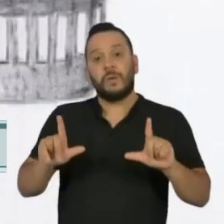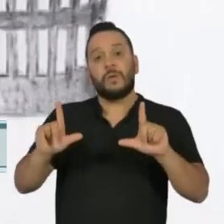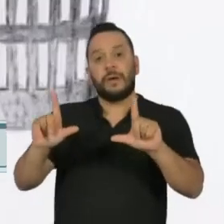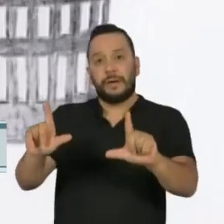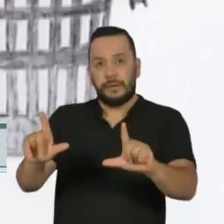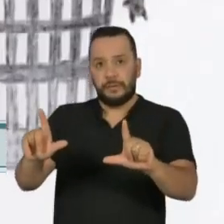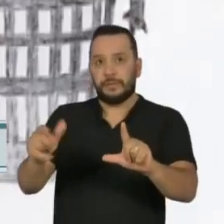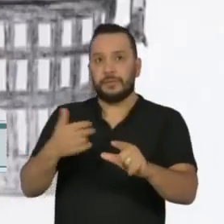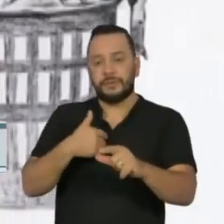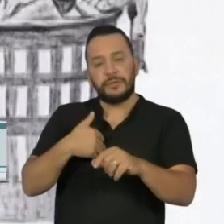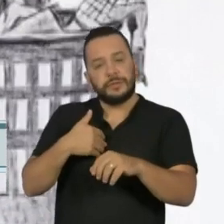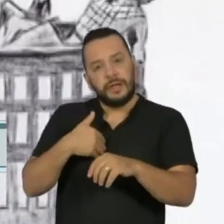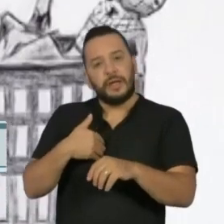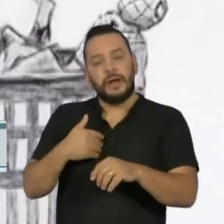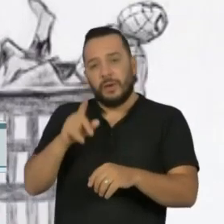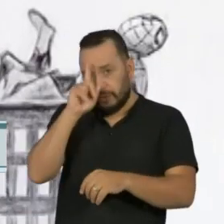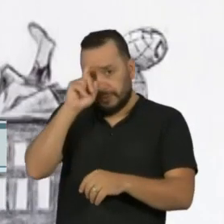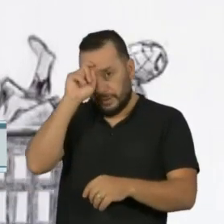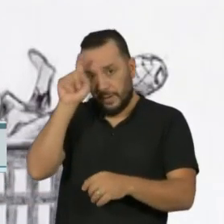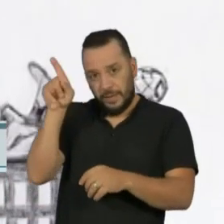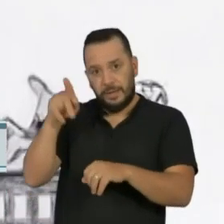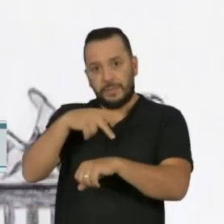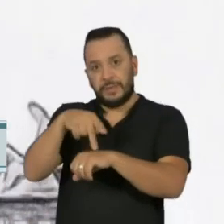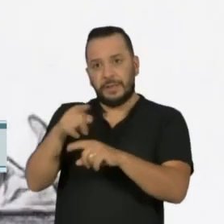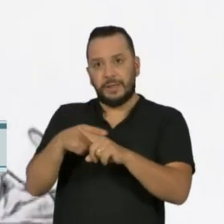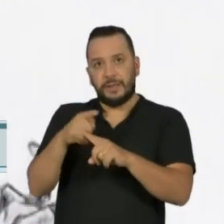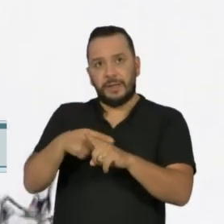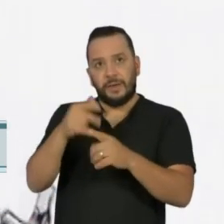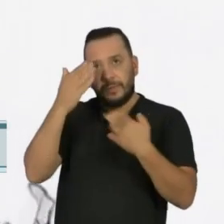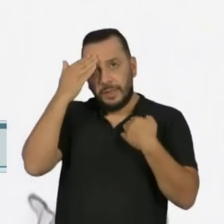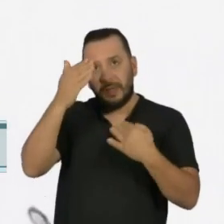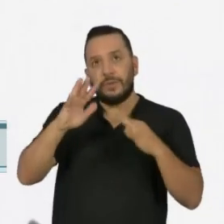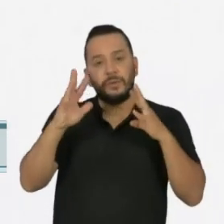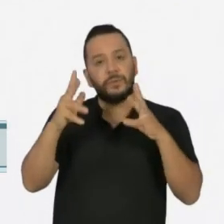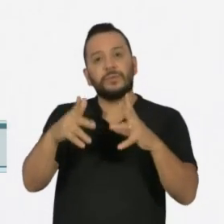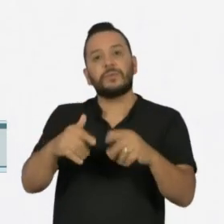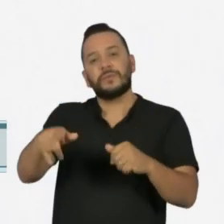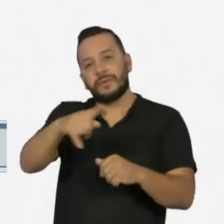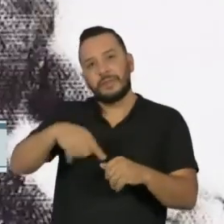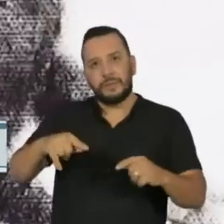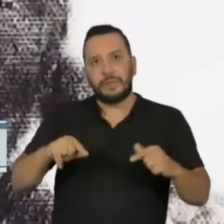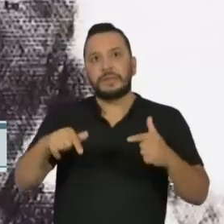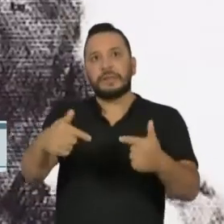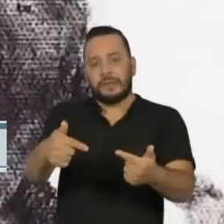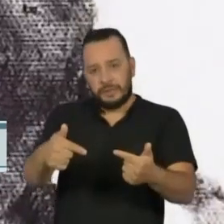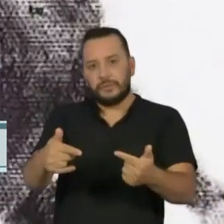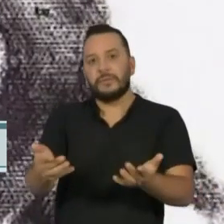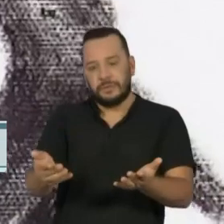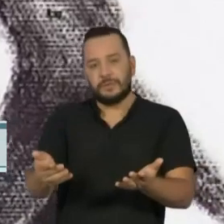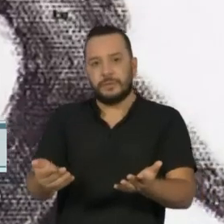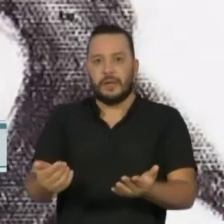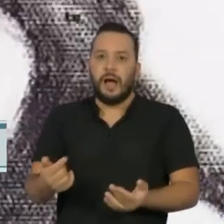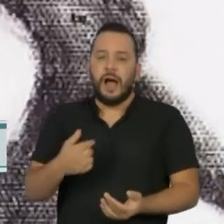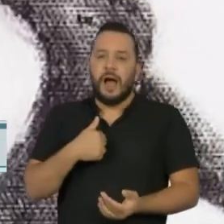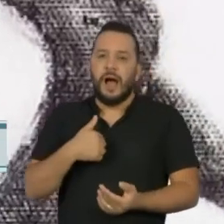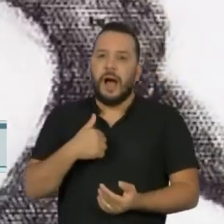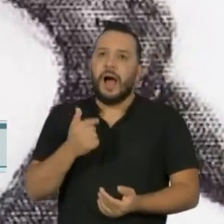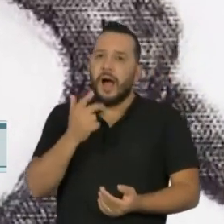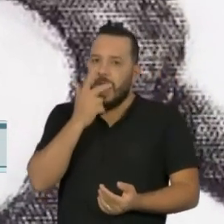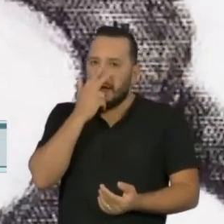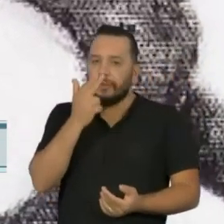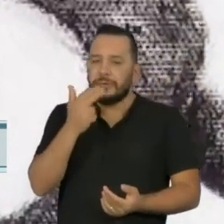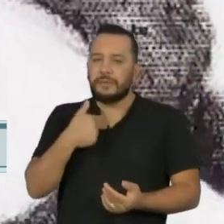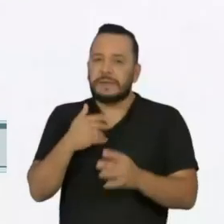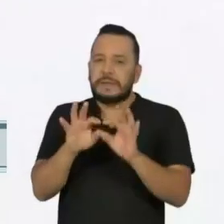pequeno recado do artista. Obrigado por tudo que estão fazendo. Espero que ilumine um pouco o hospital, mesmo sendo apenas em branco